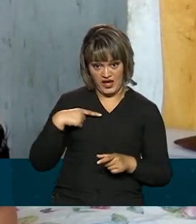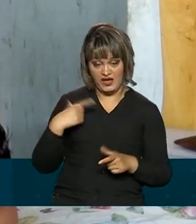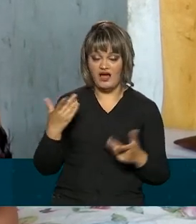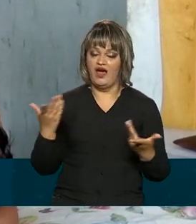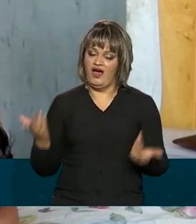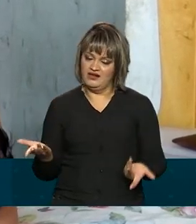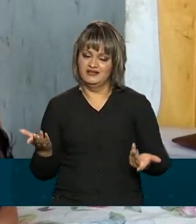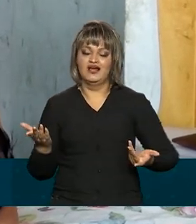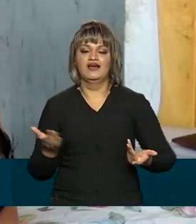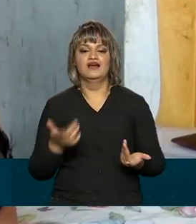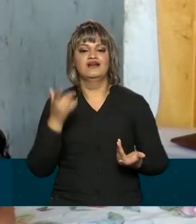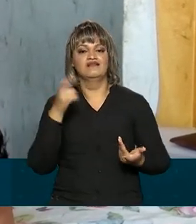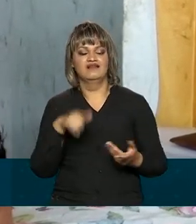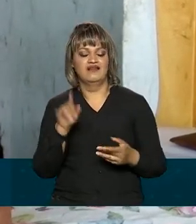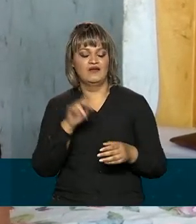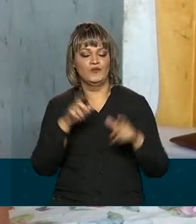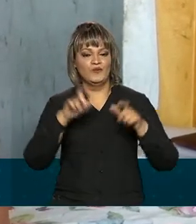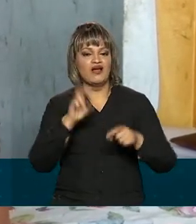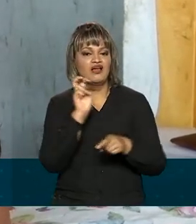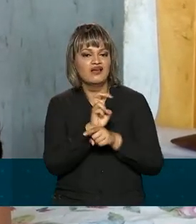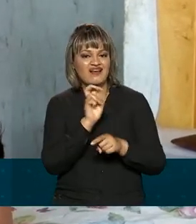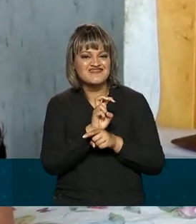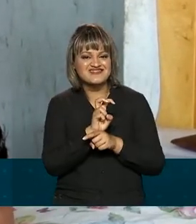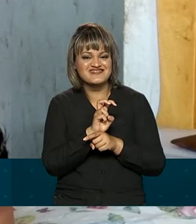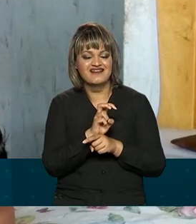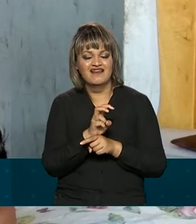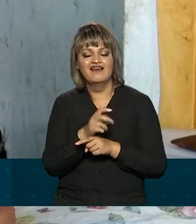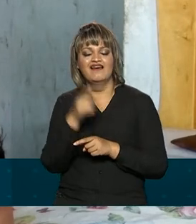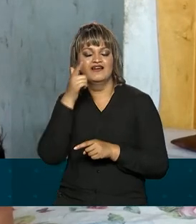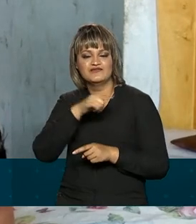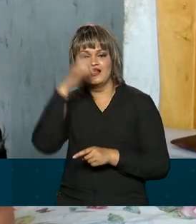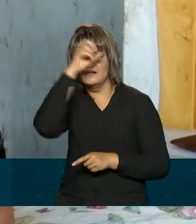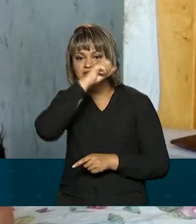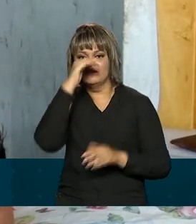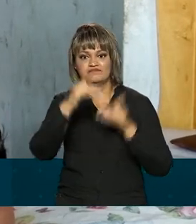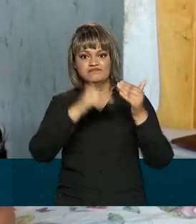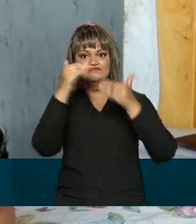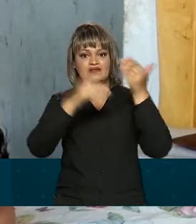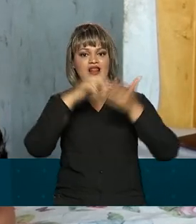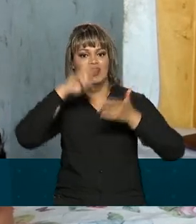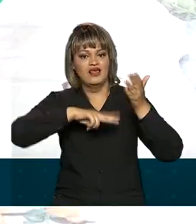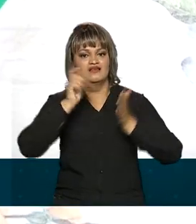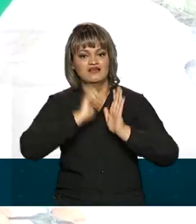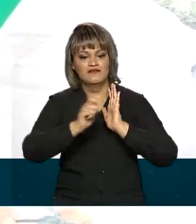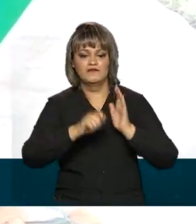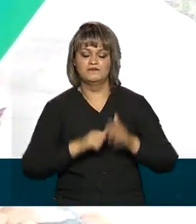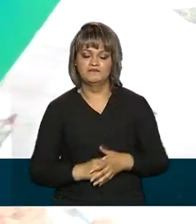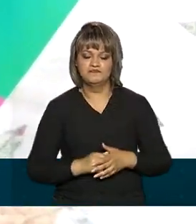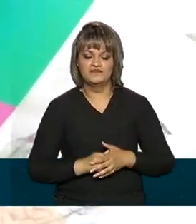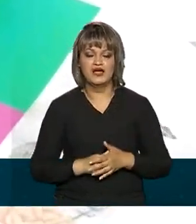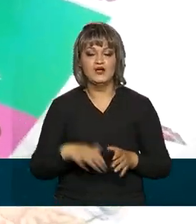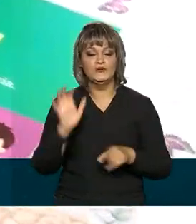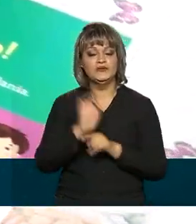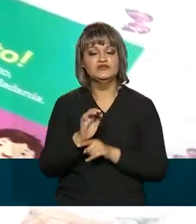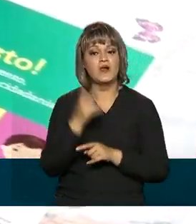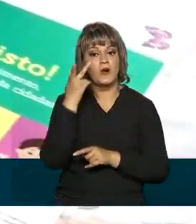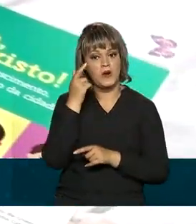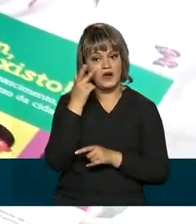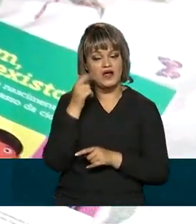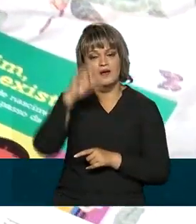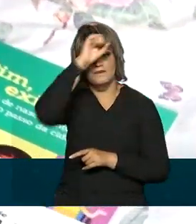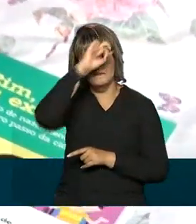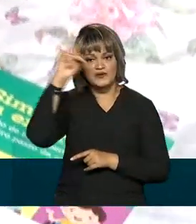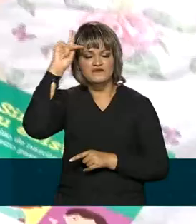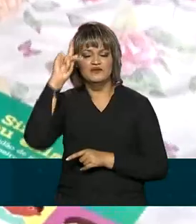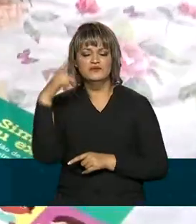na creche, na escola, aprendendo, aprendendo a ler e escrever. Em Fortaleza, a Prefeitura